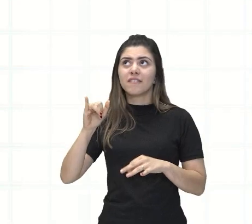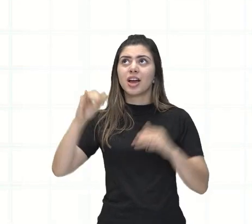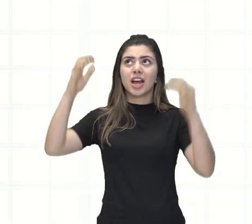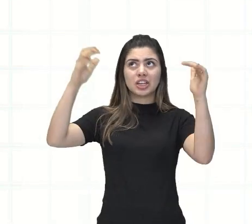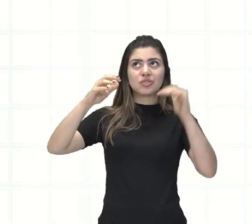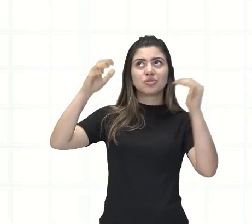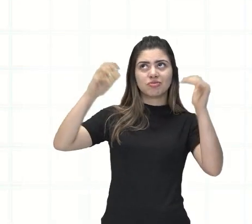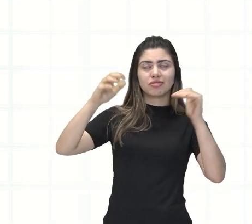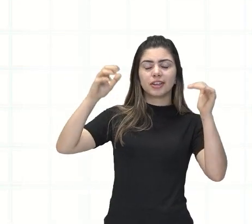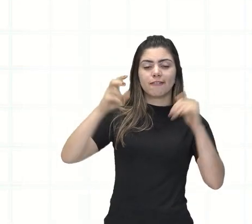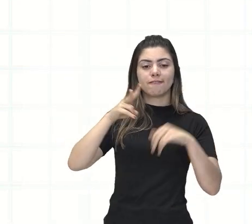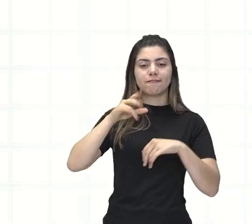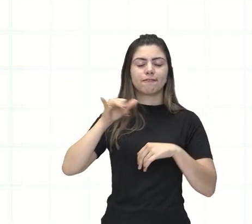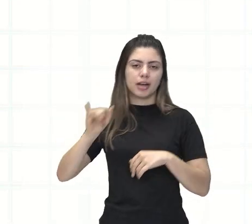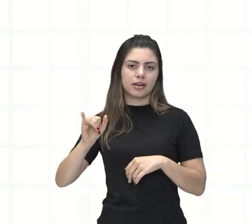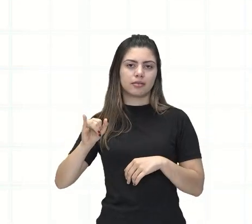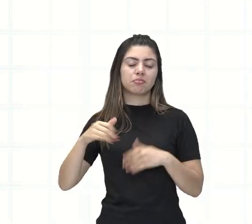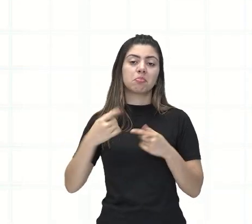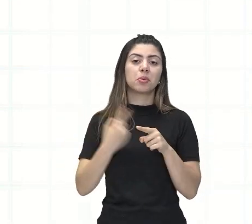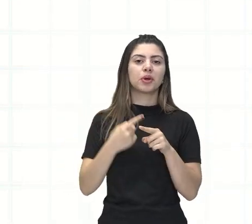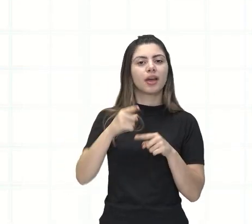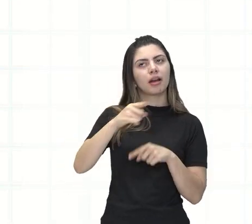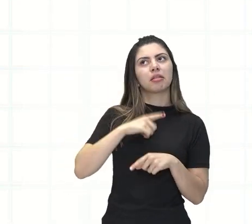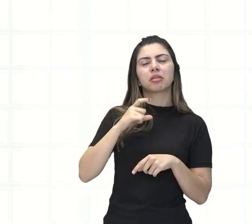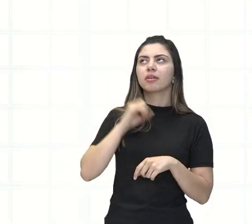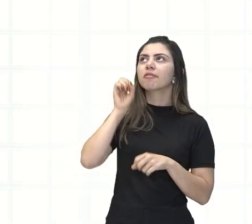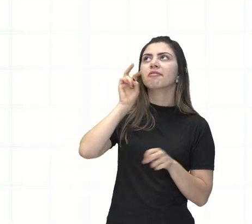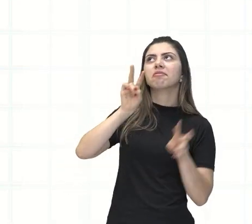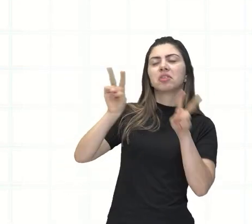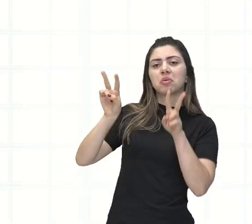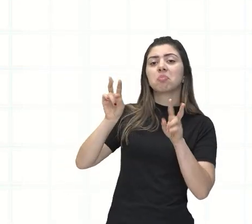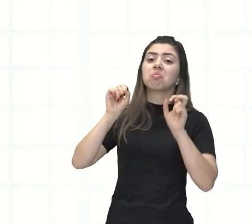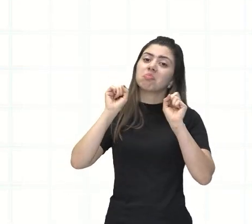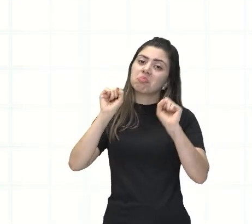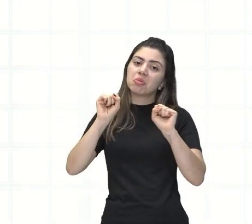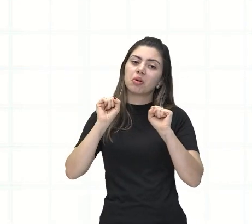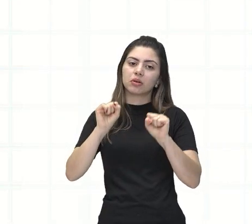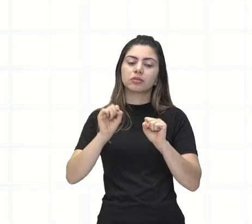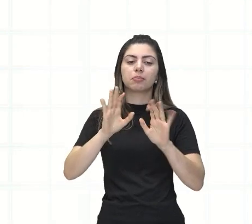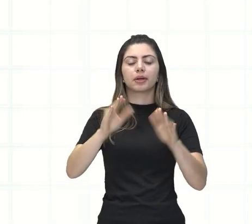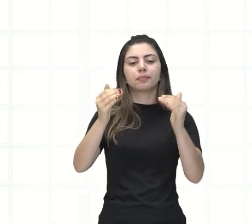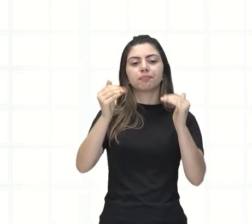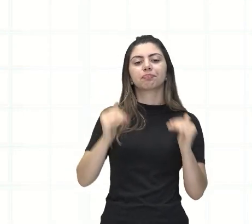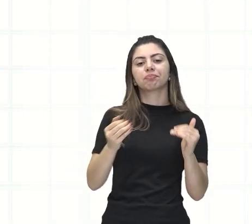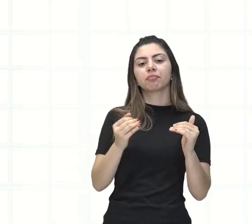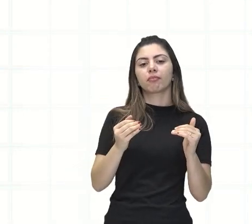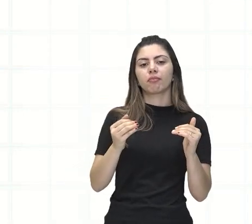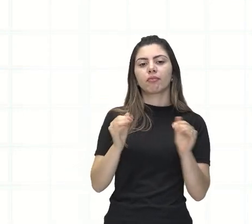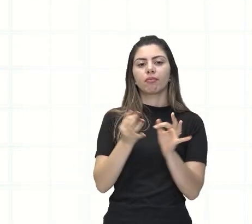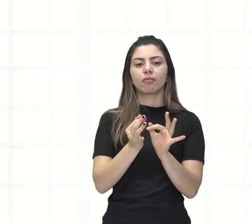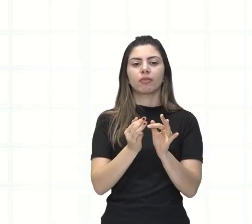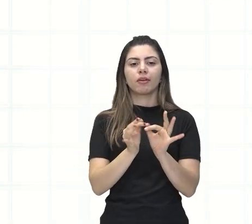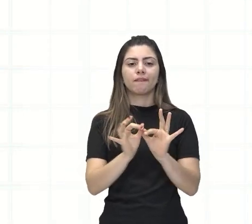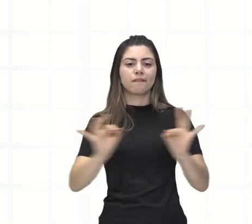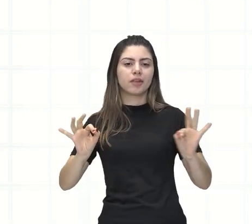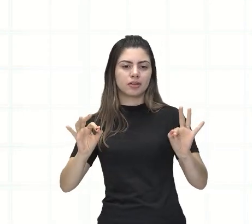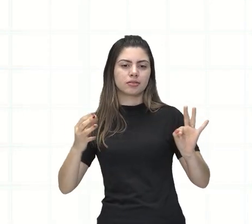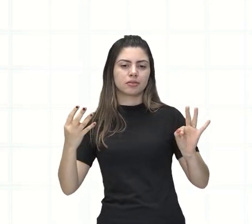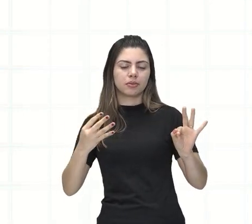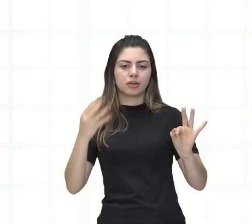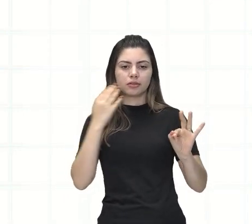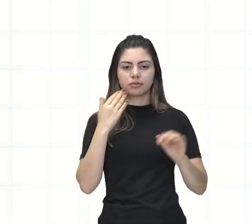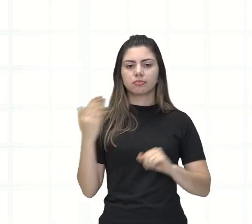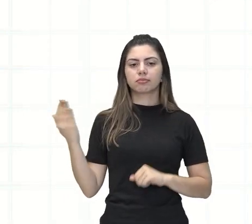uma previsão baseada em alguma evidência que a pessoa tem. E a terceira, I will